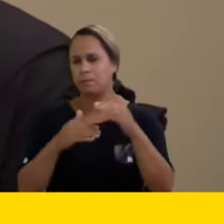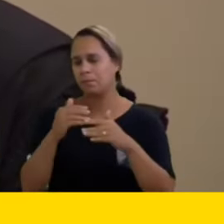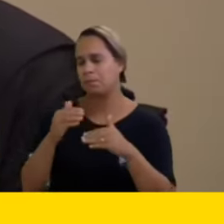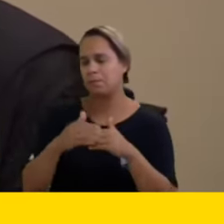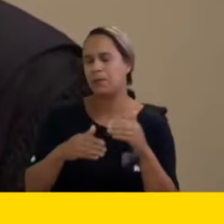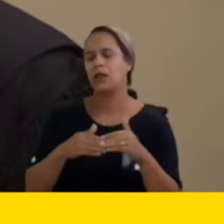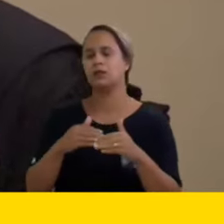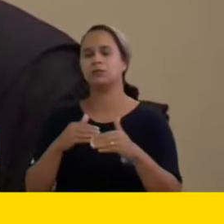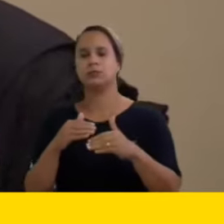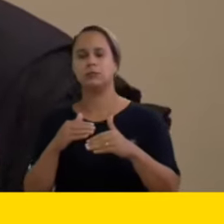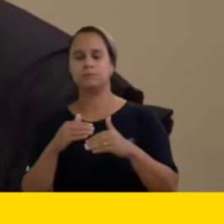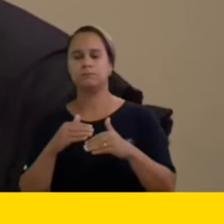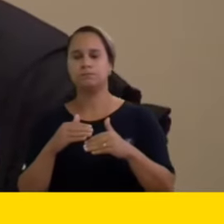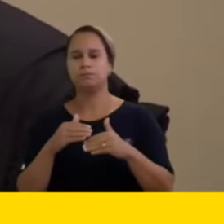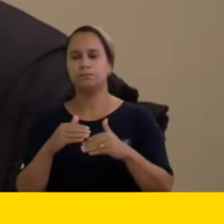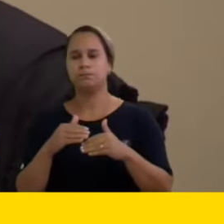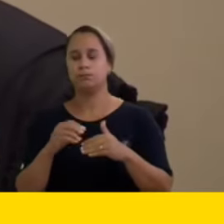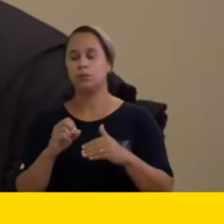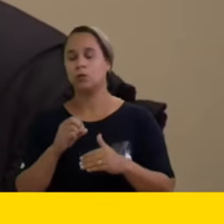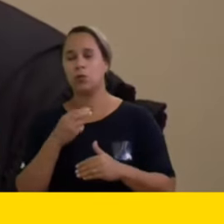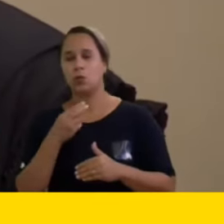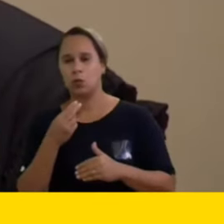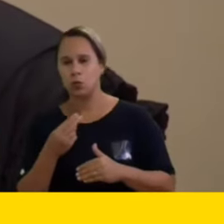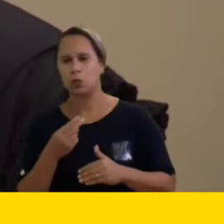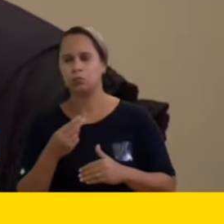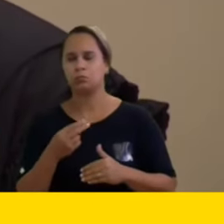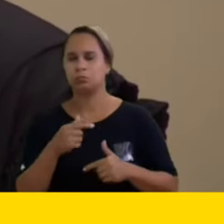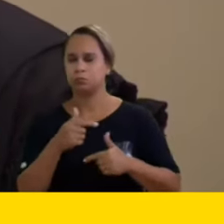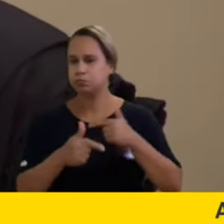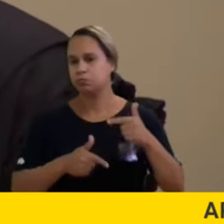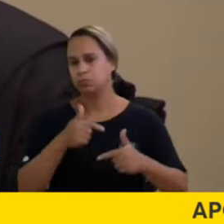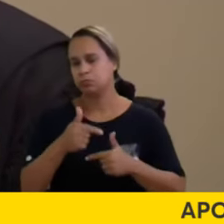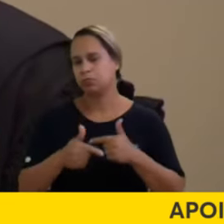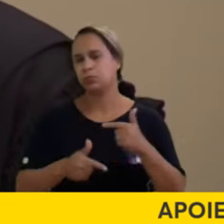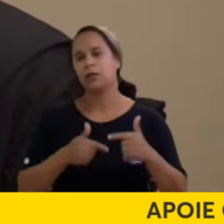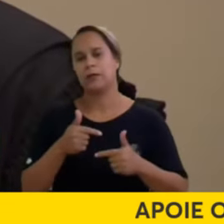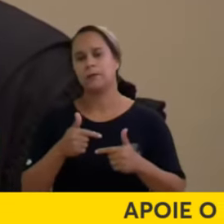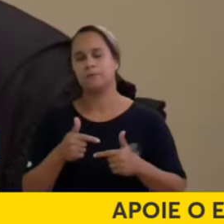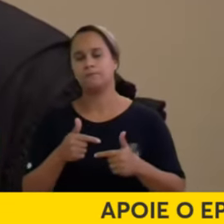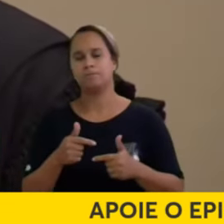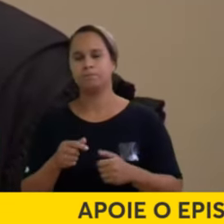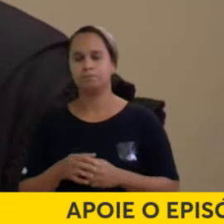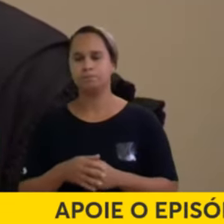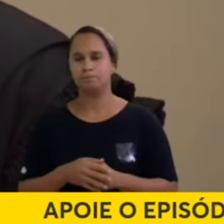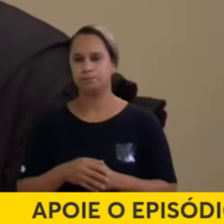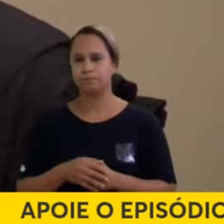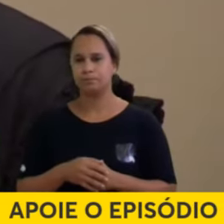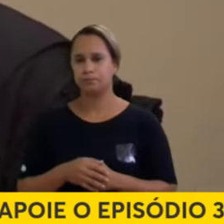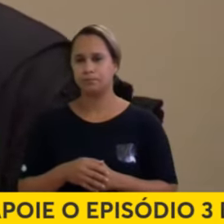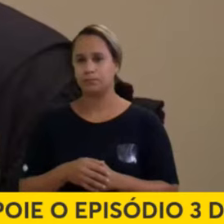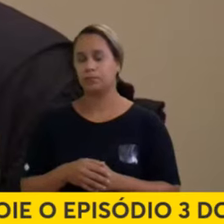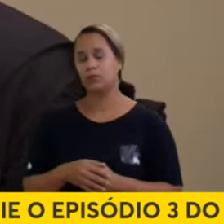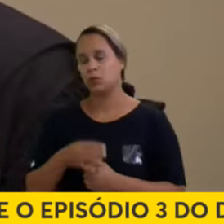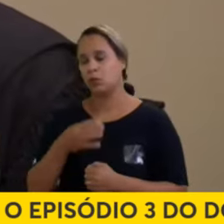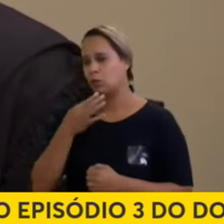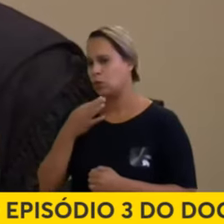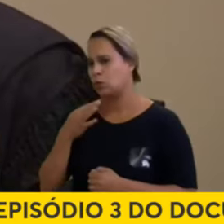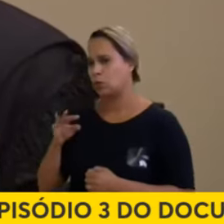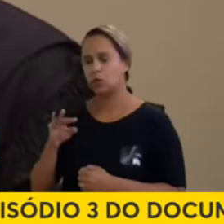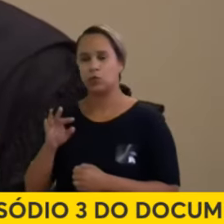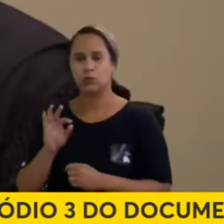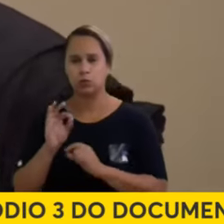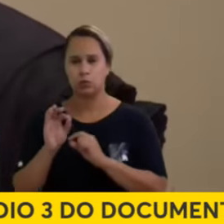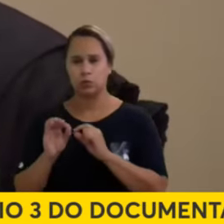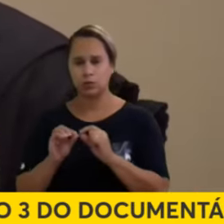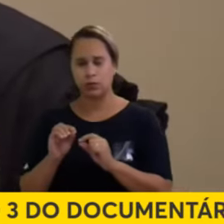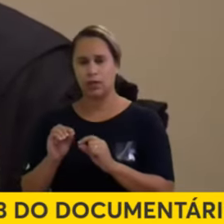atuação ou natureza das atividades desempenhadas não desconheço o precedente do TSE também mencionados nos memoriais segundo